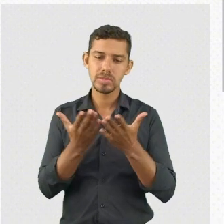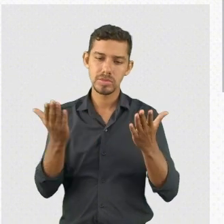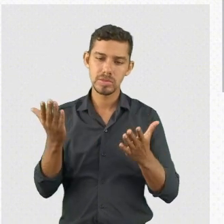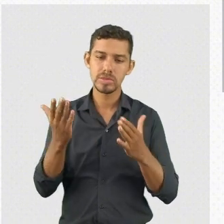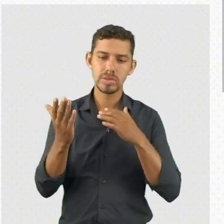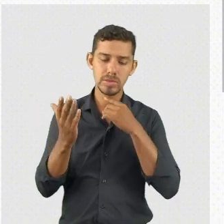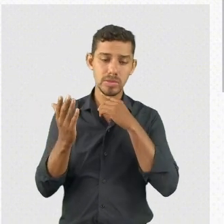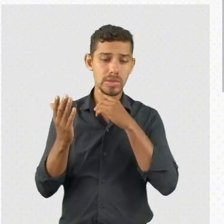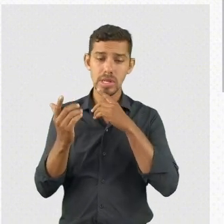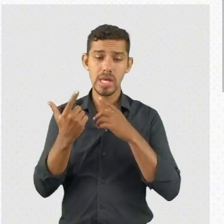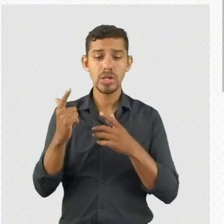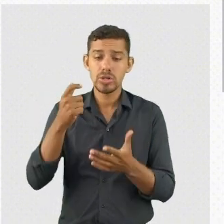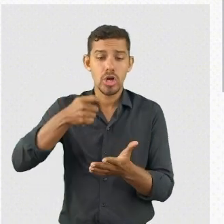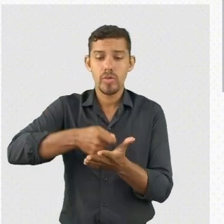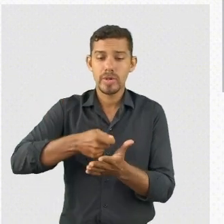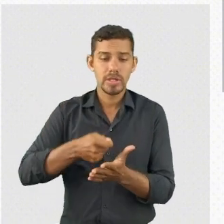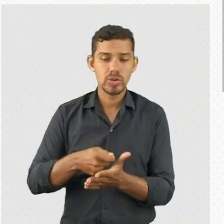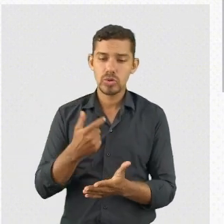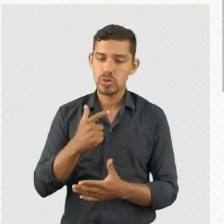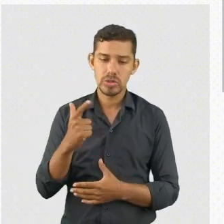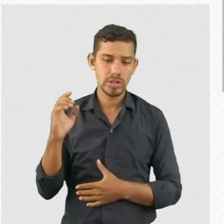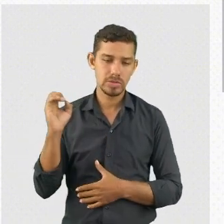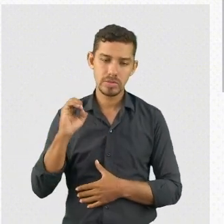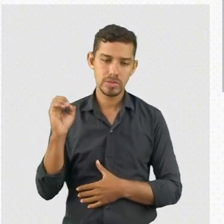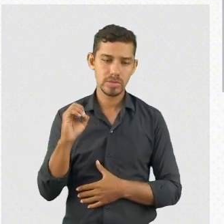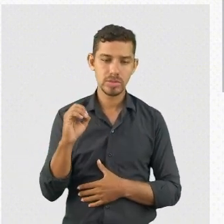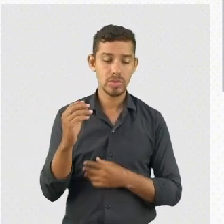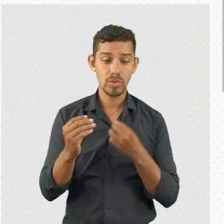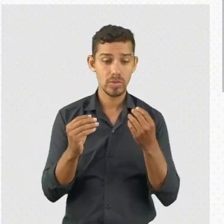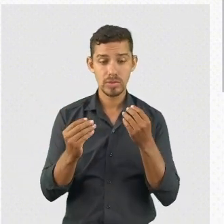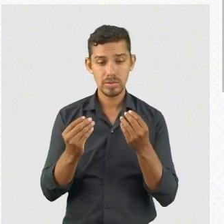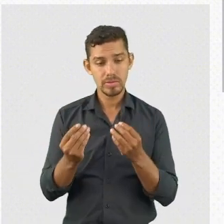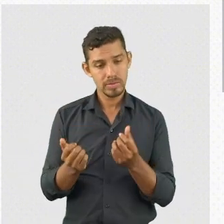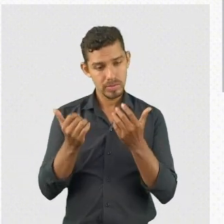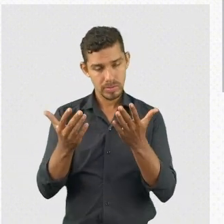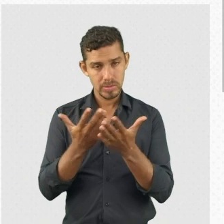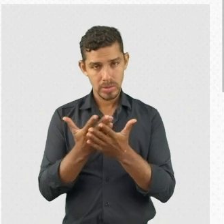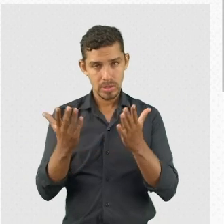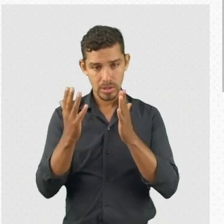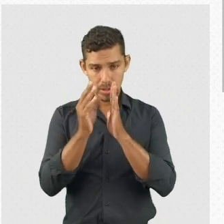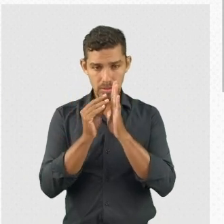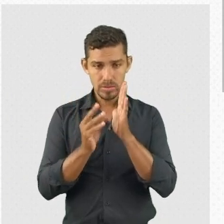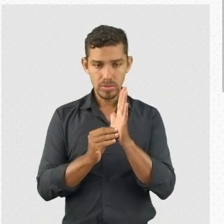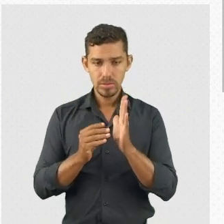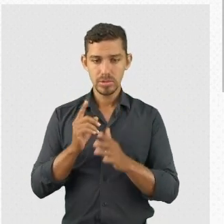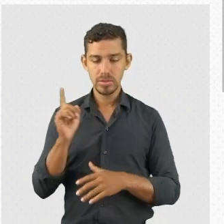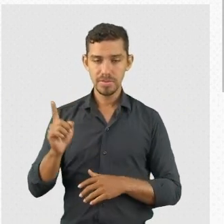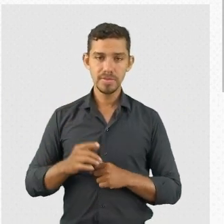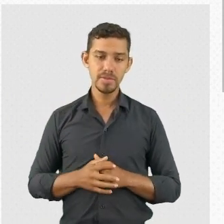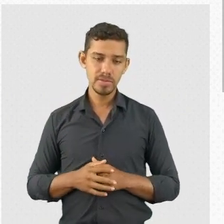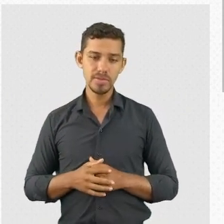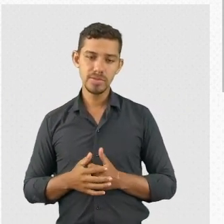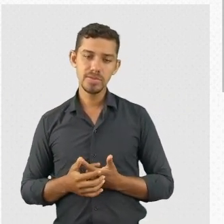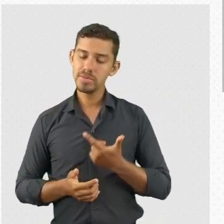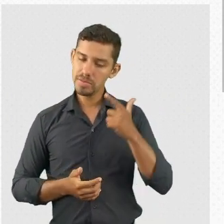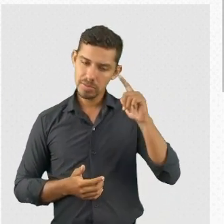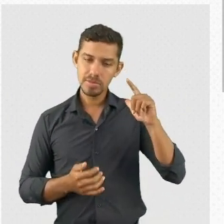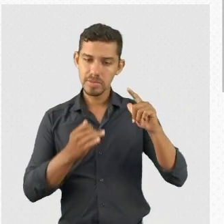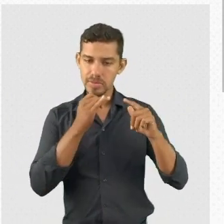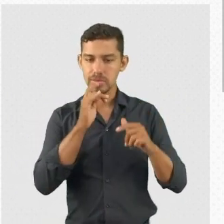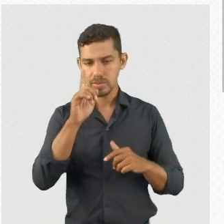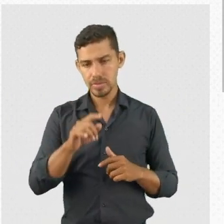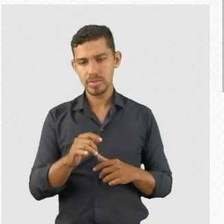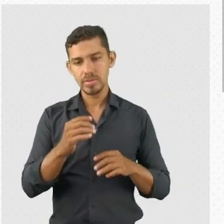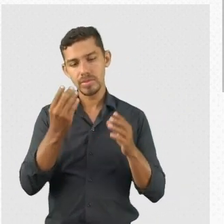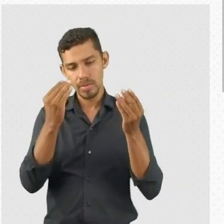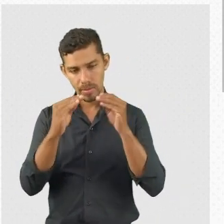existe uma obrigatoriedade da forma que você expõe esse conteúdo. O conteúdo, por outro lado, é sempre